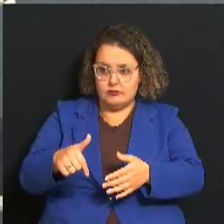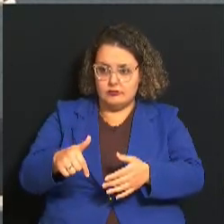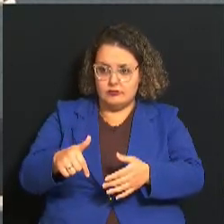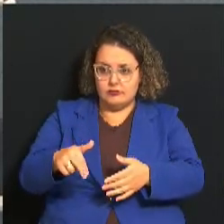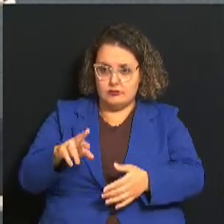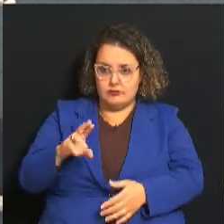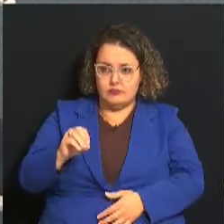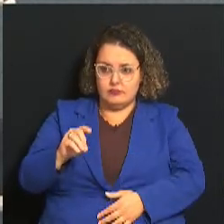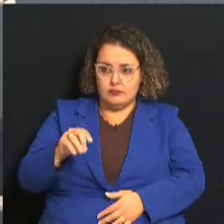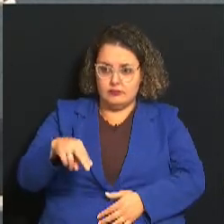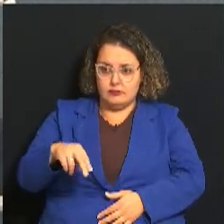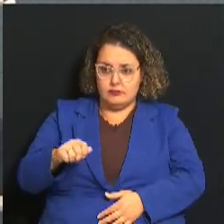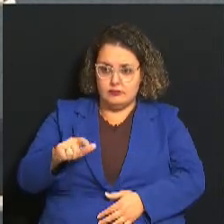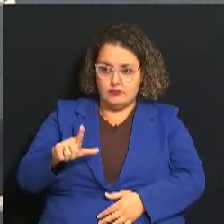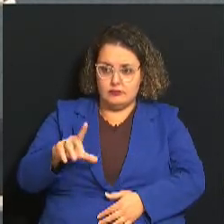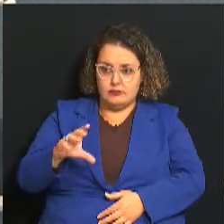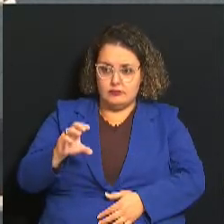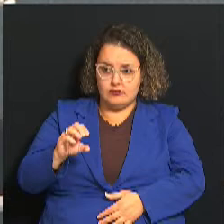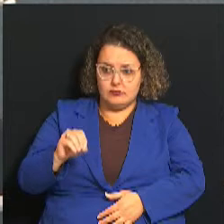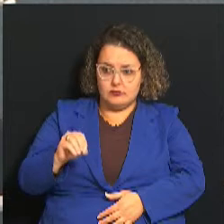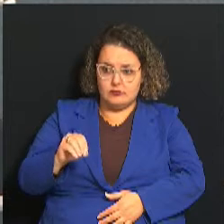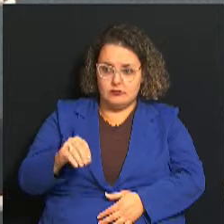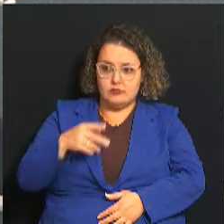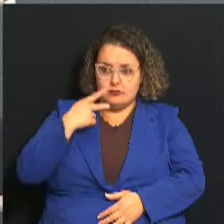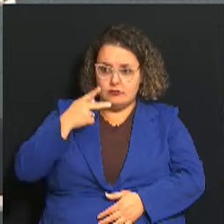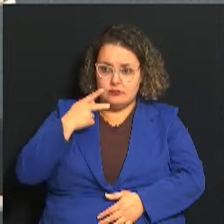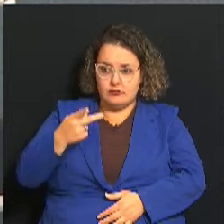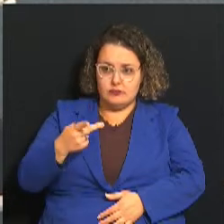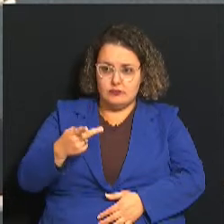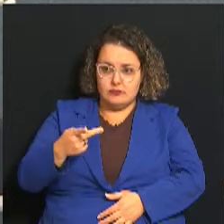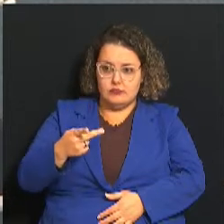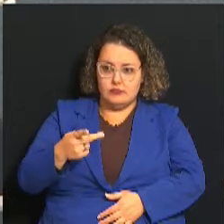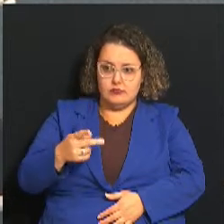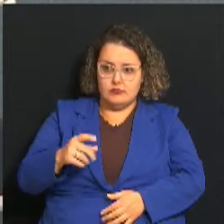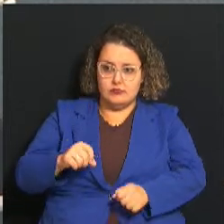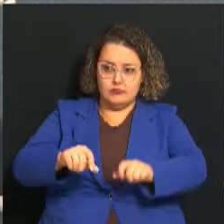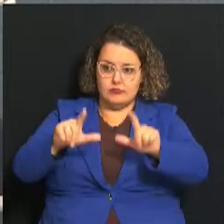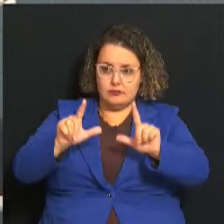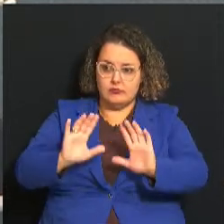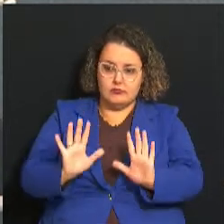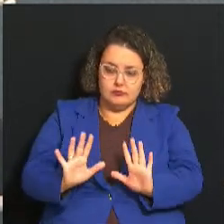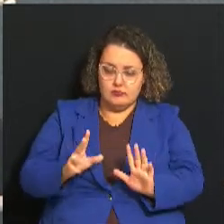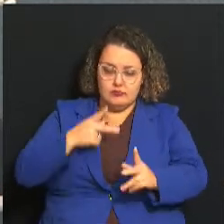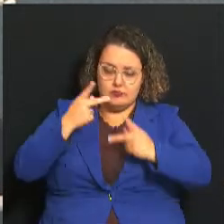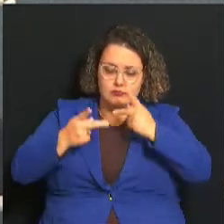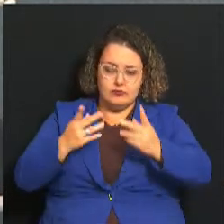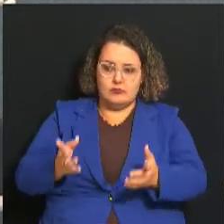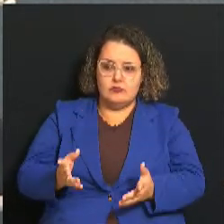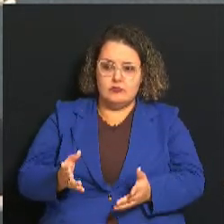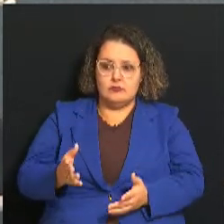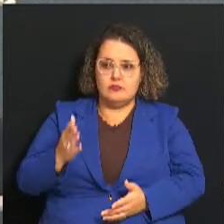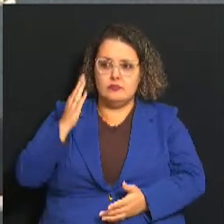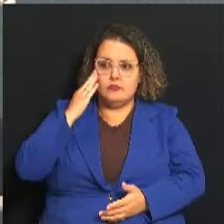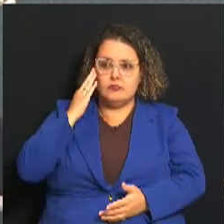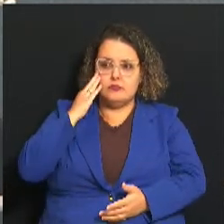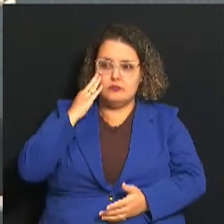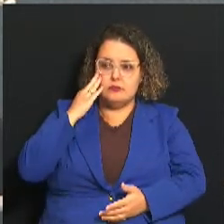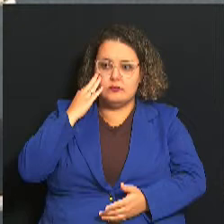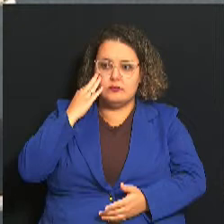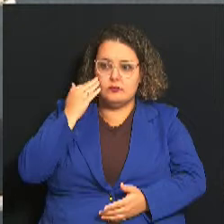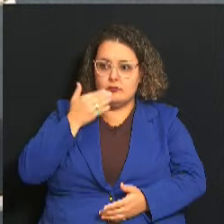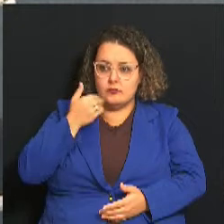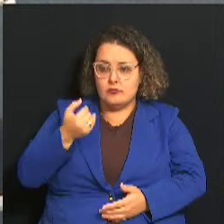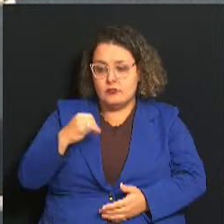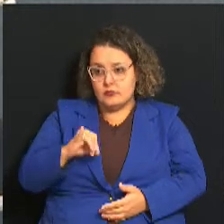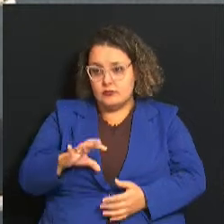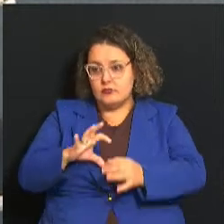de alguma maneira, reforçou, né? Os outros destaques nem vou comentar. Eu queria entender melhor, se me permitem, posso